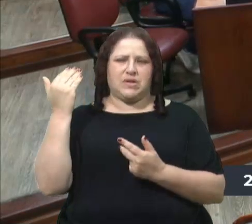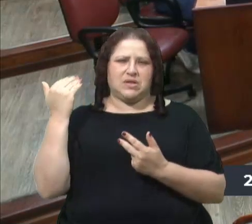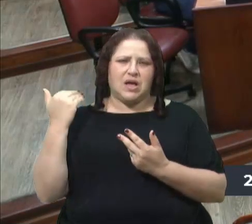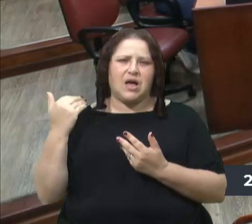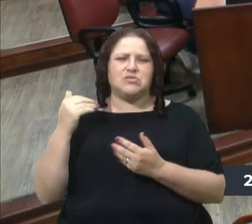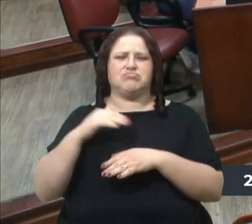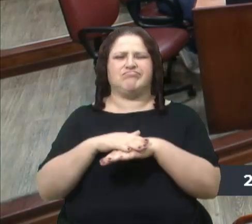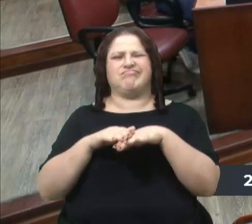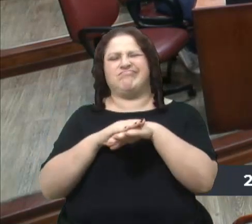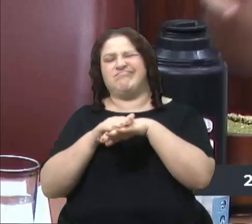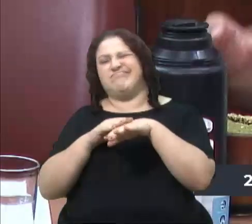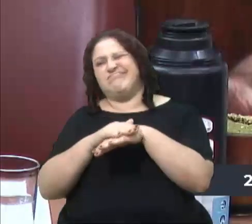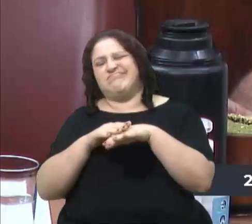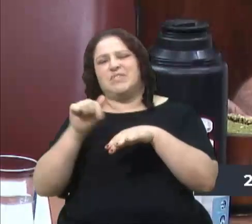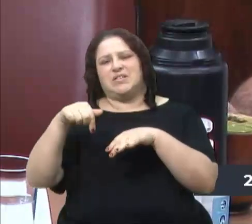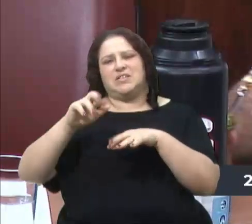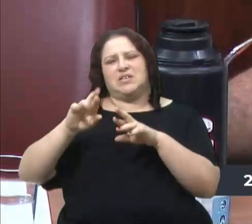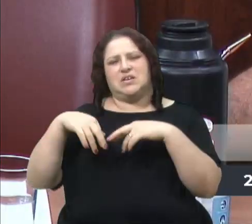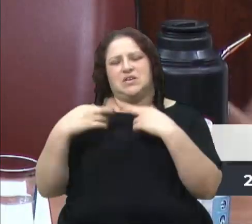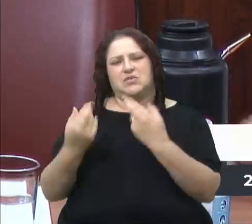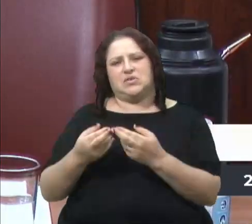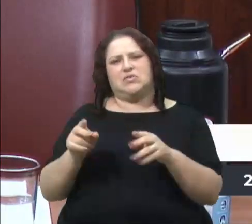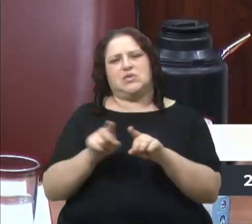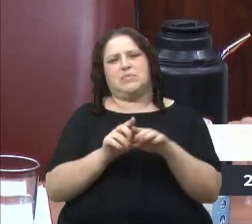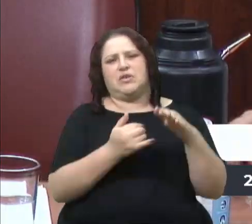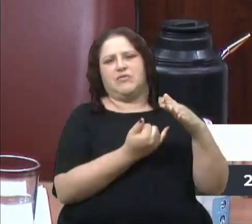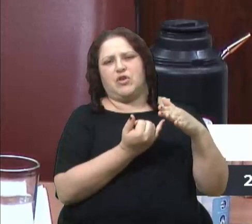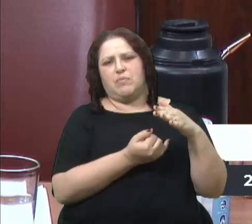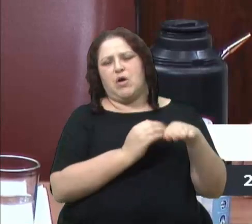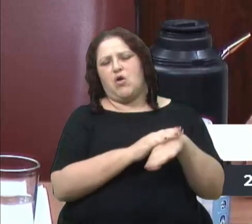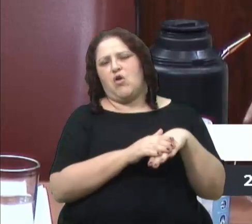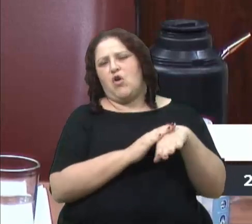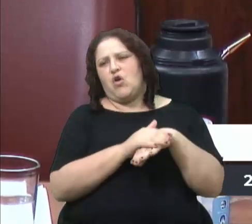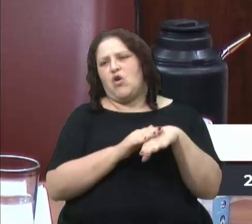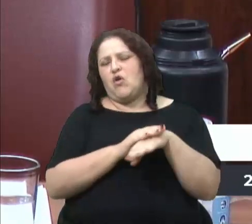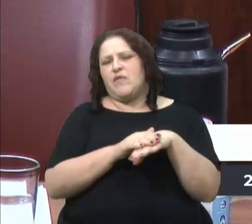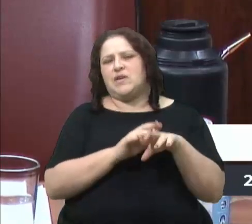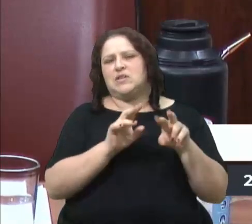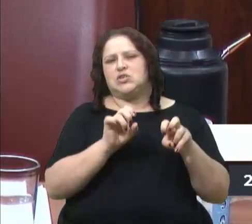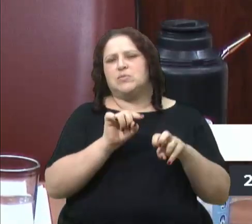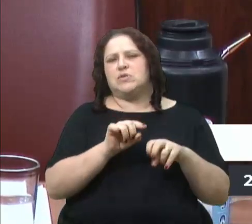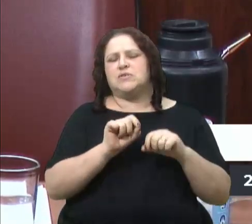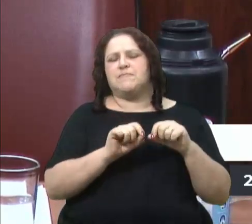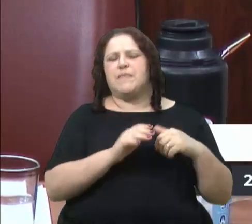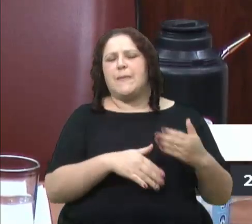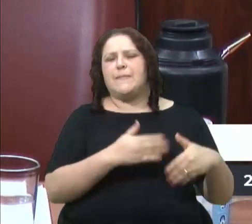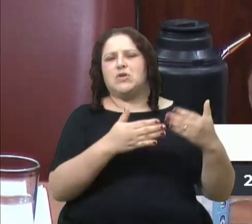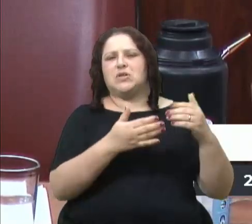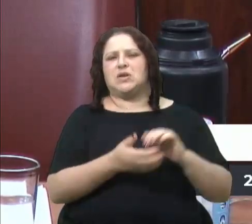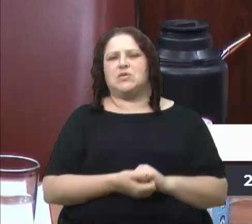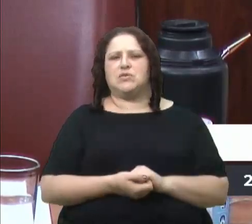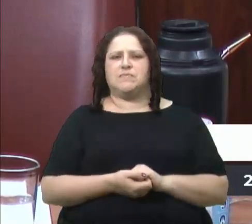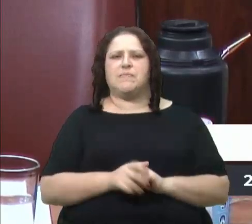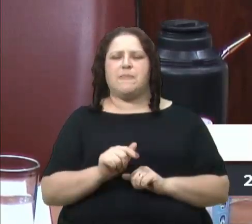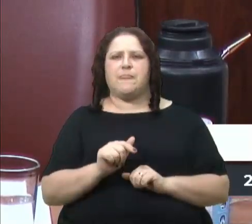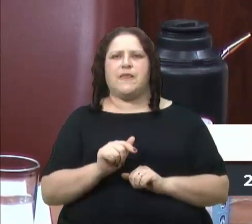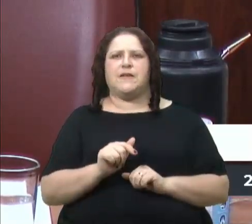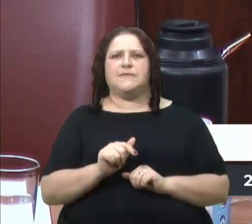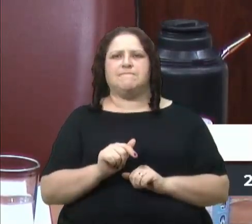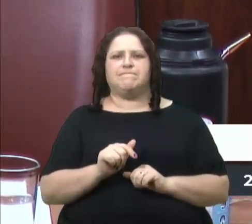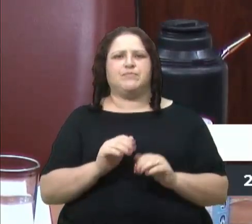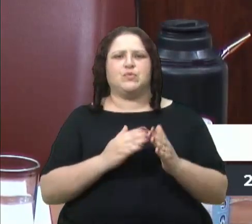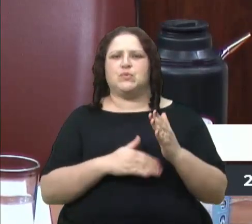vezes aqui nas sessões e formalmente sobre isso, de que esse processo ele foi absolutamente